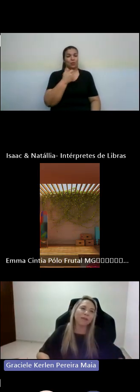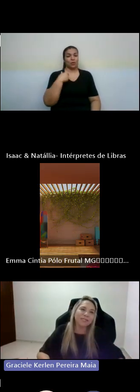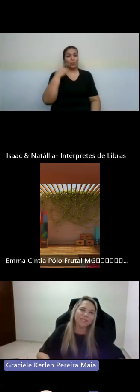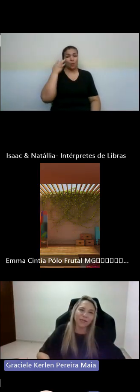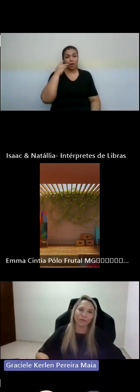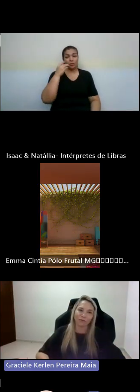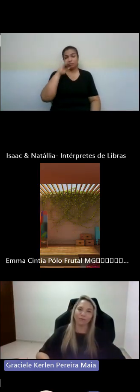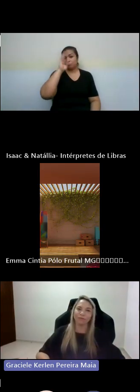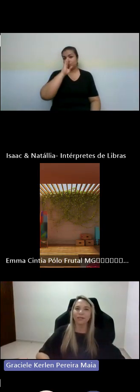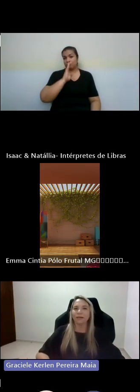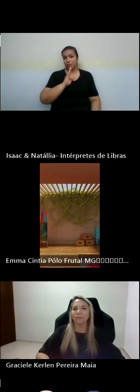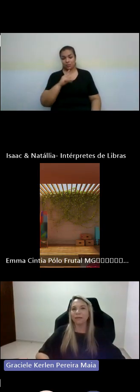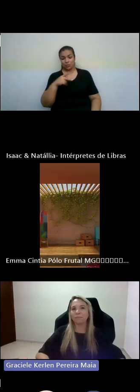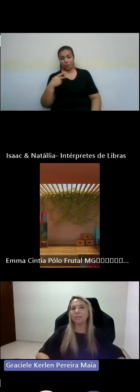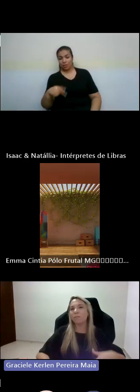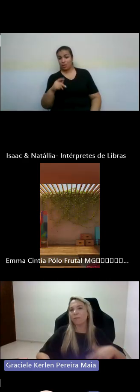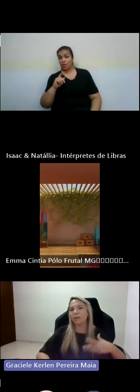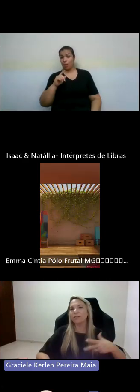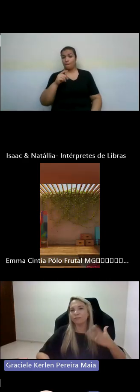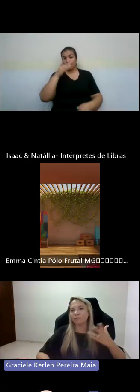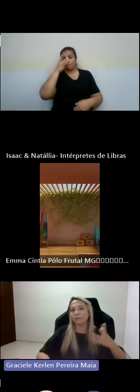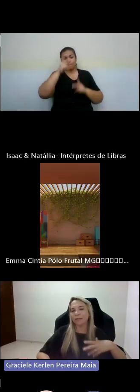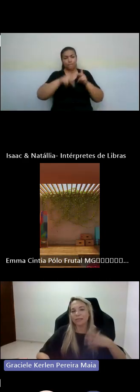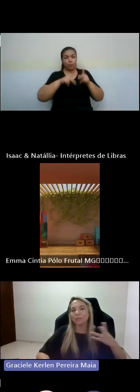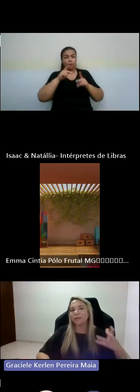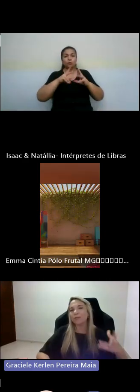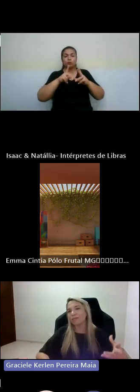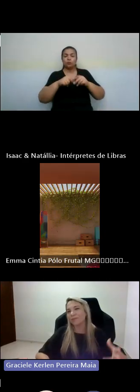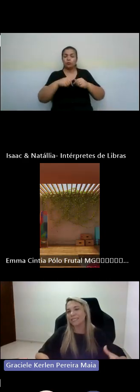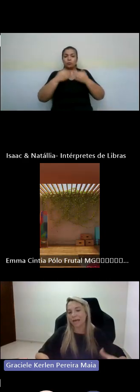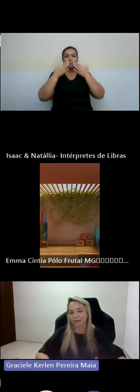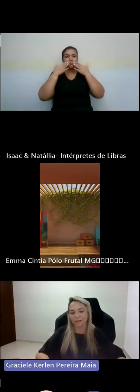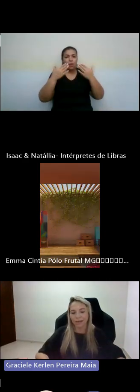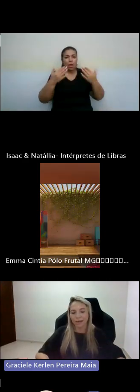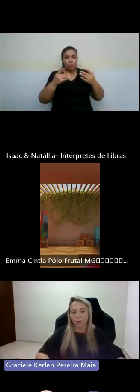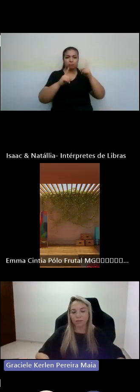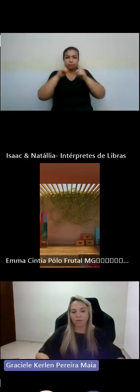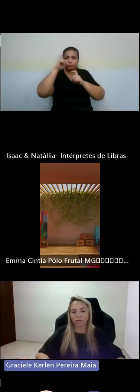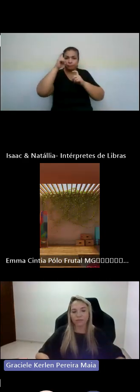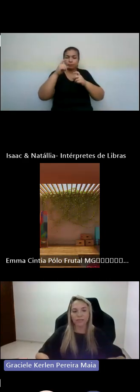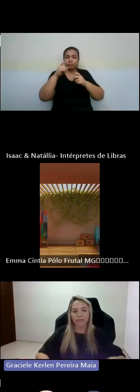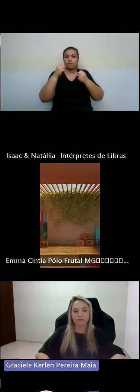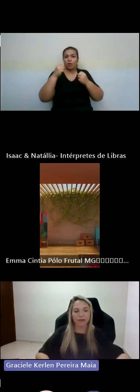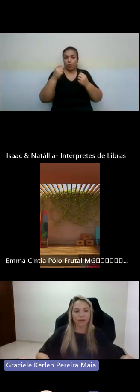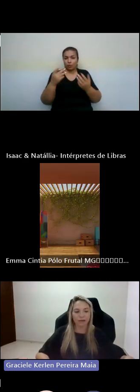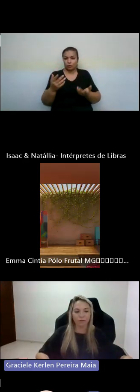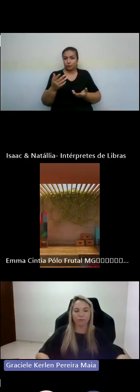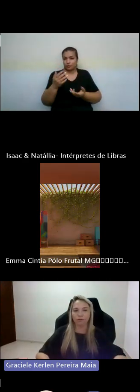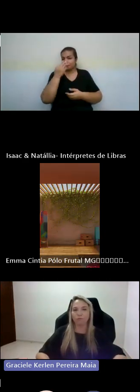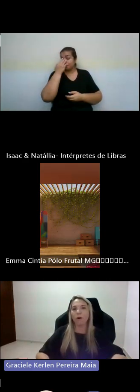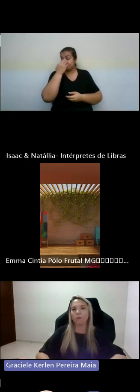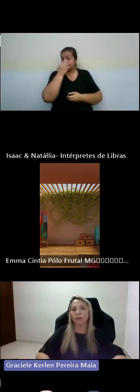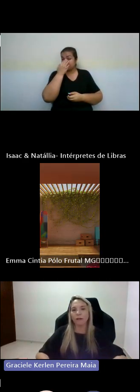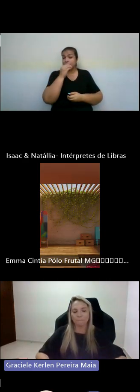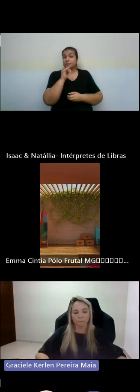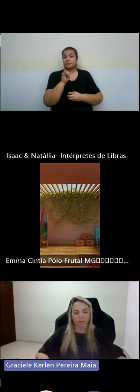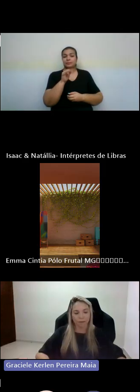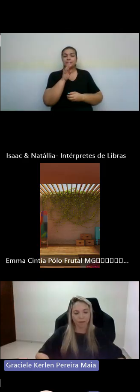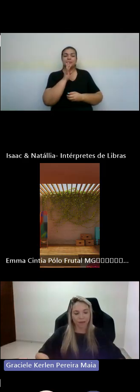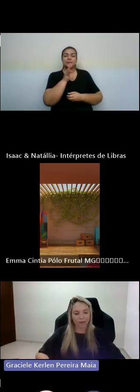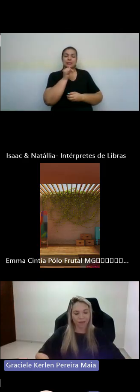muito expressivo, principalmente nas expressões faciais. Quando você vê ali o futebol,